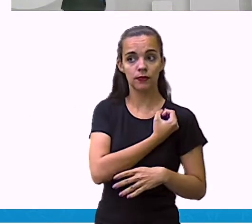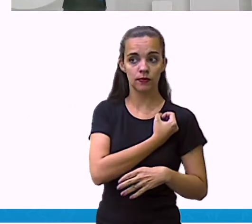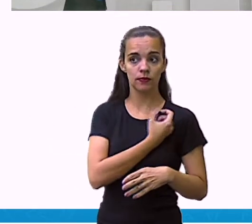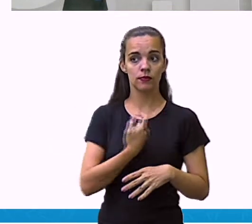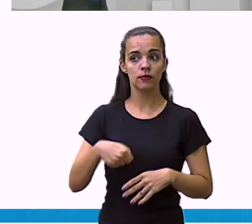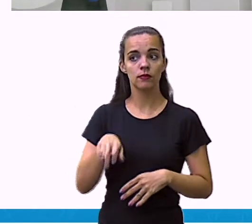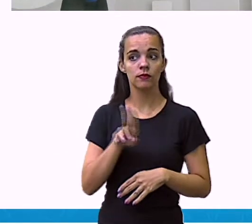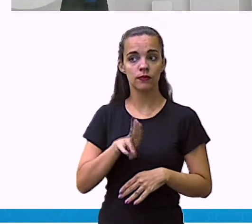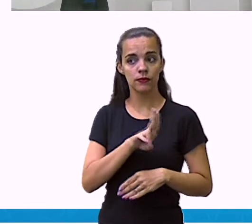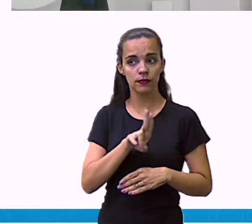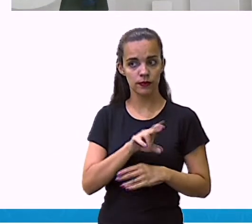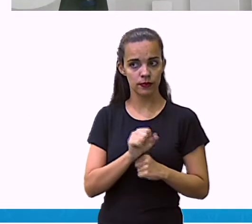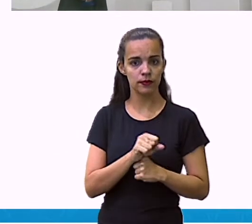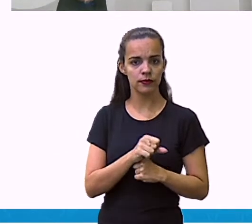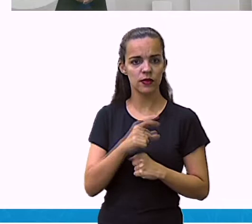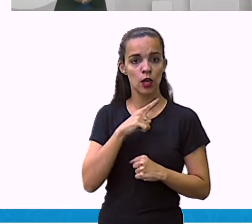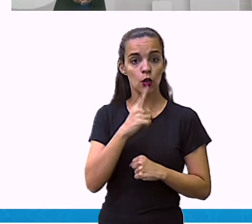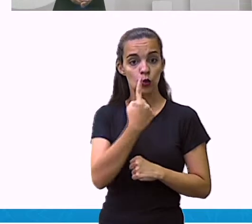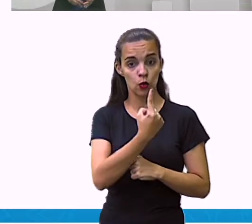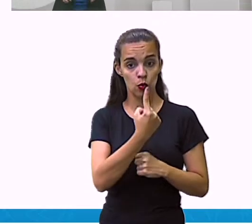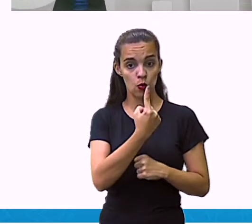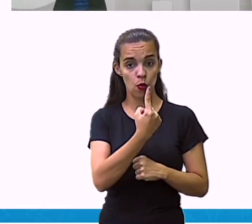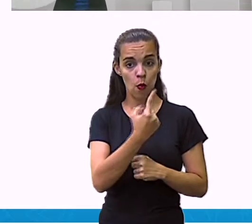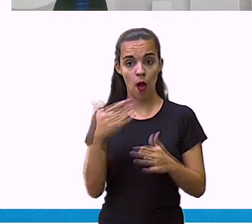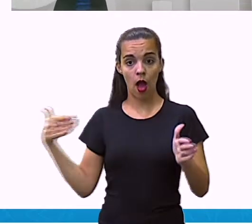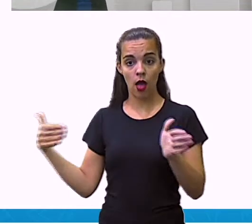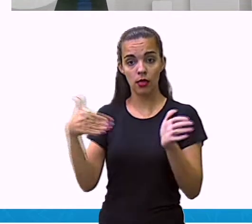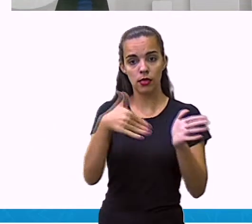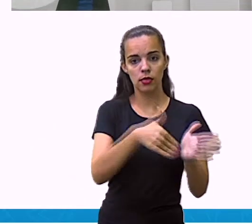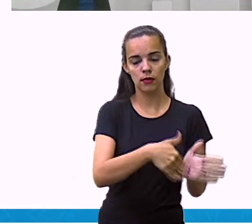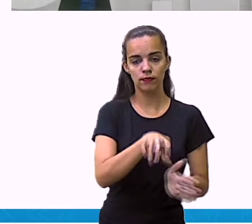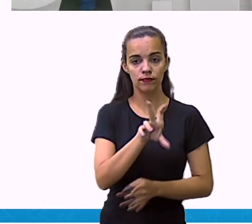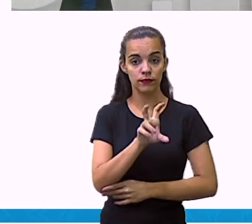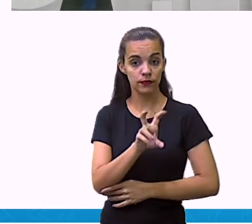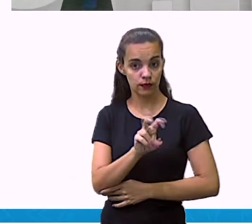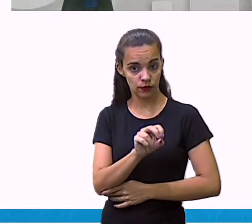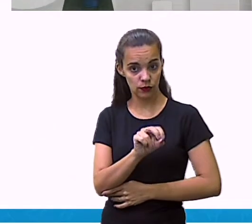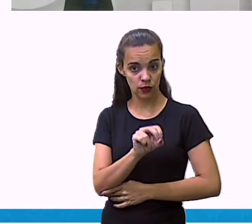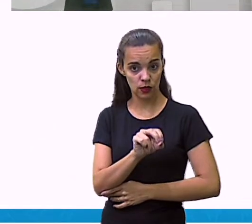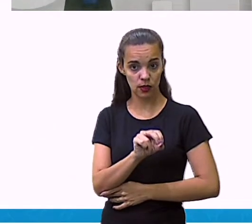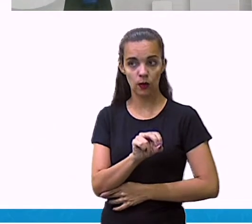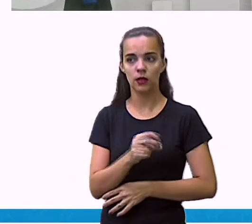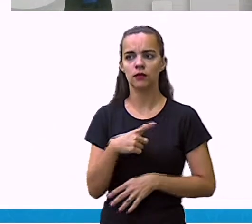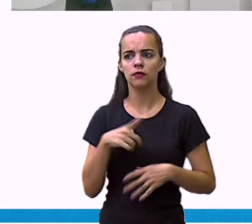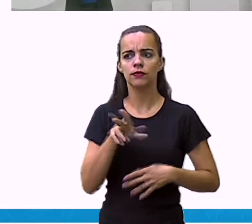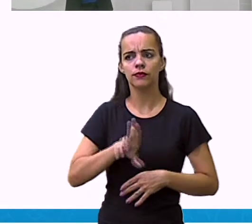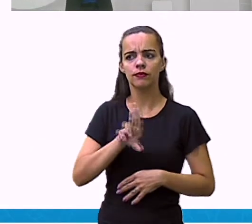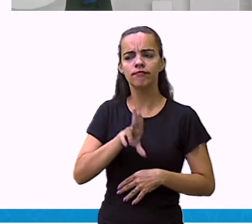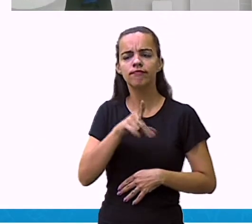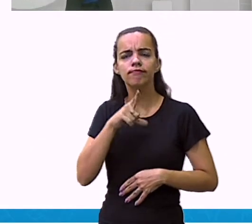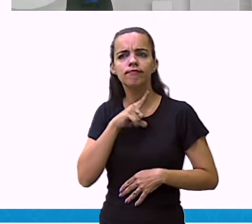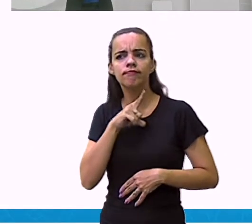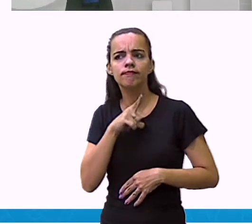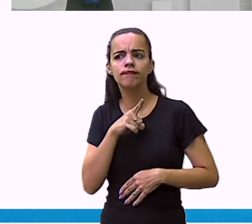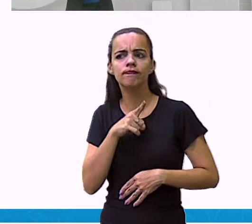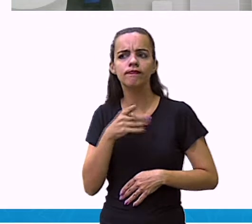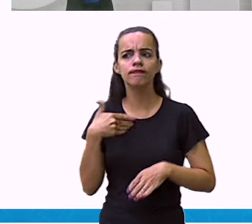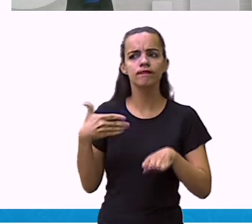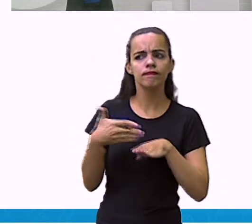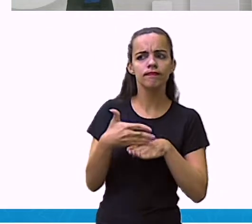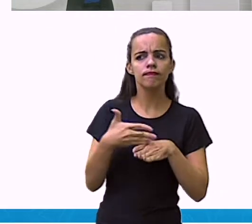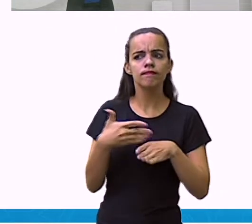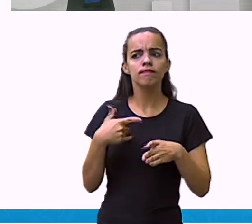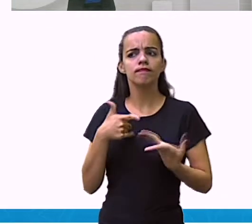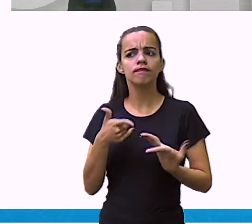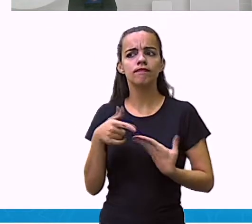número 1 ao número 50. E gostaria ainda de lembrá-los a diferença entre